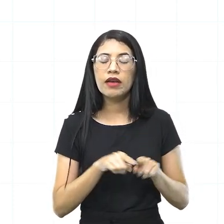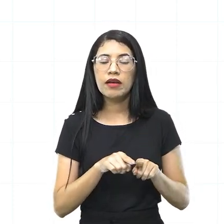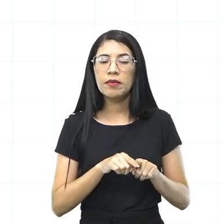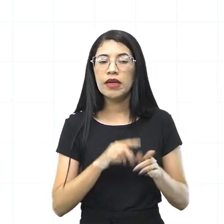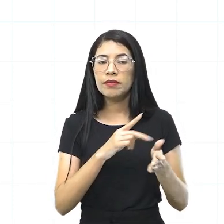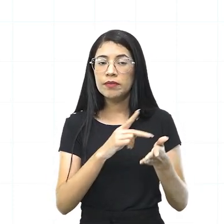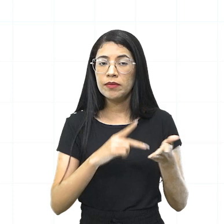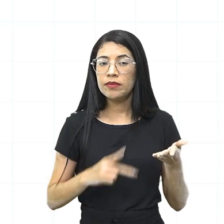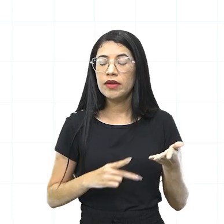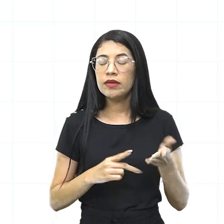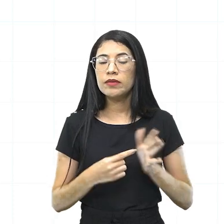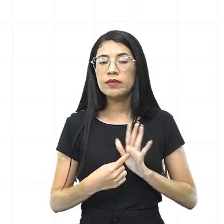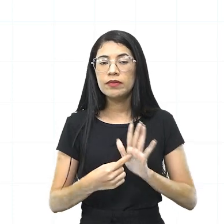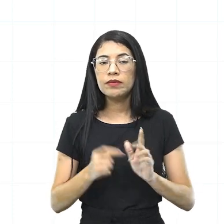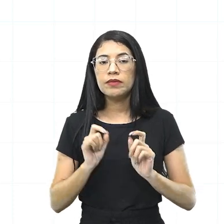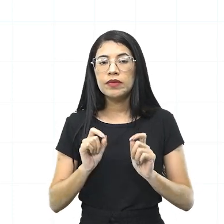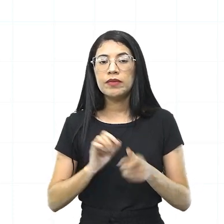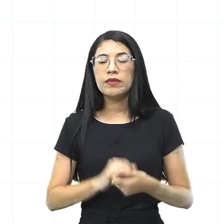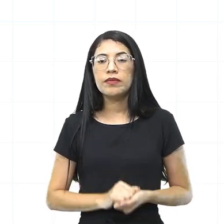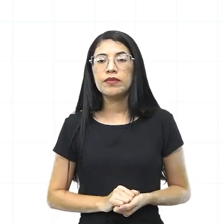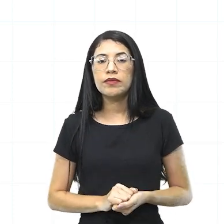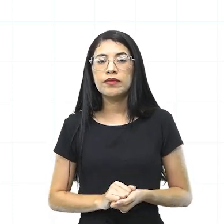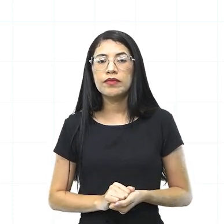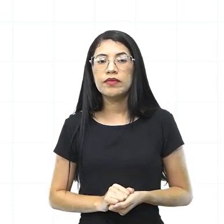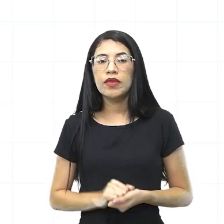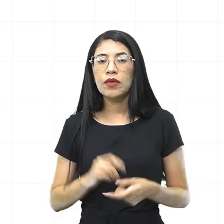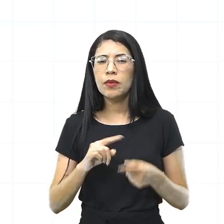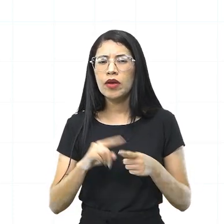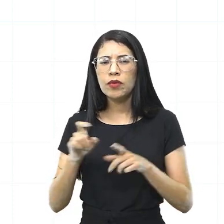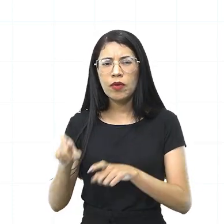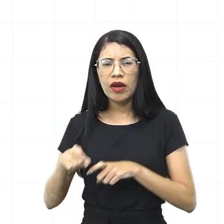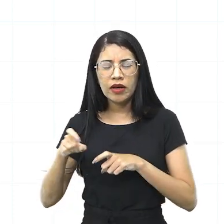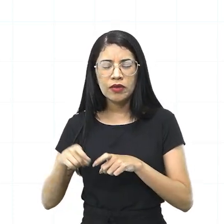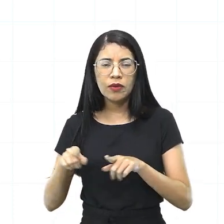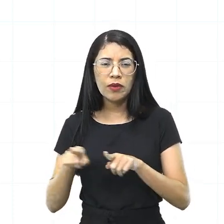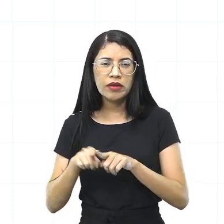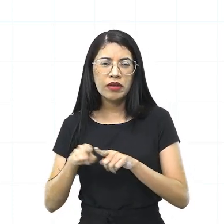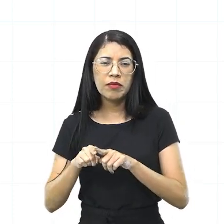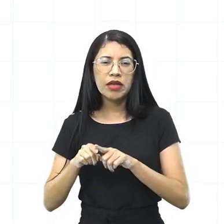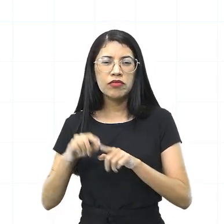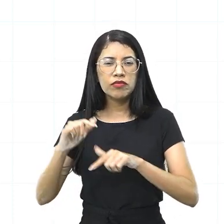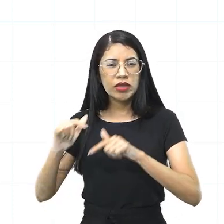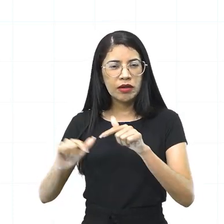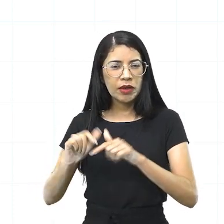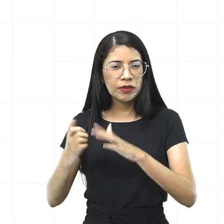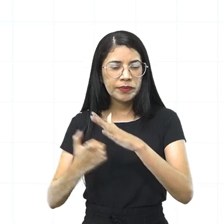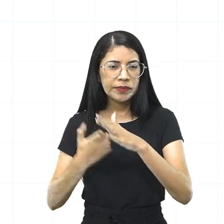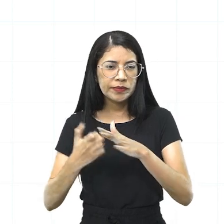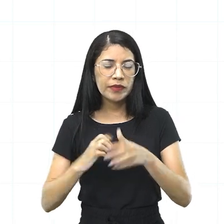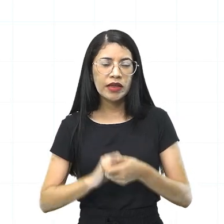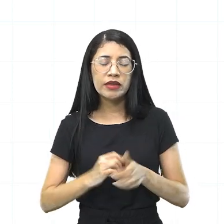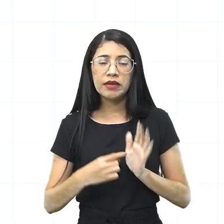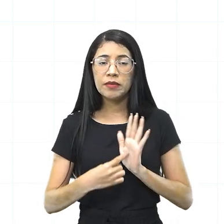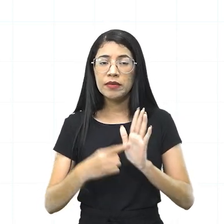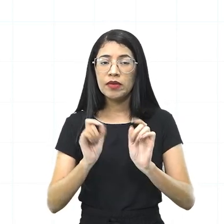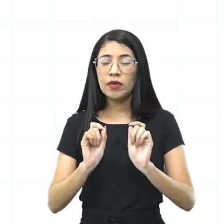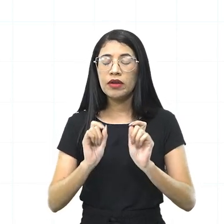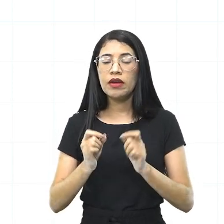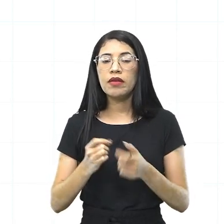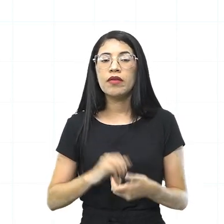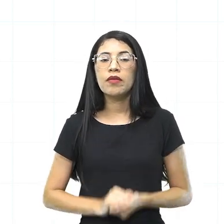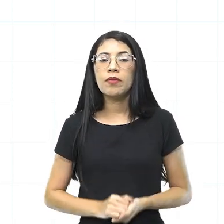agricultor e acho que era agricultor e a operário, né? Eles abordam muito essa